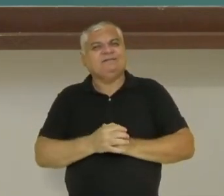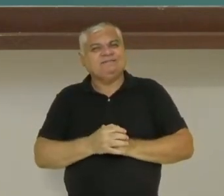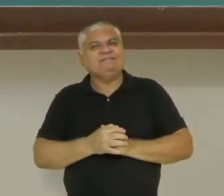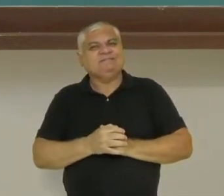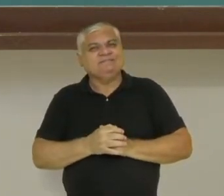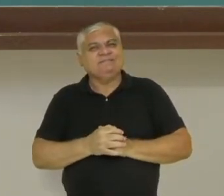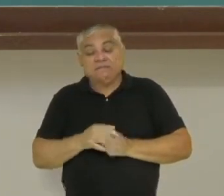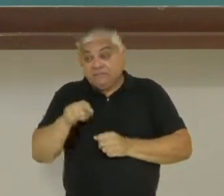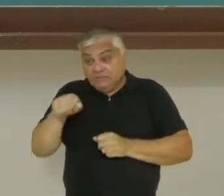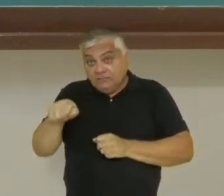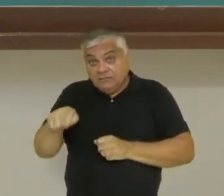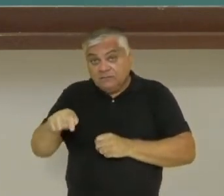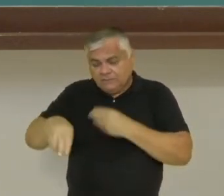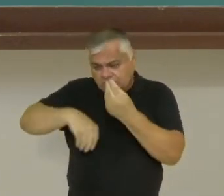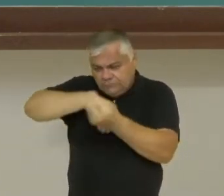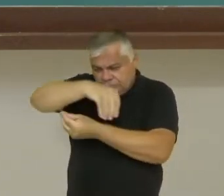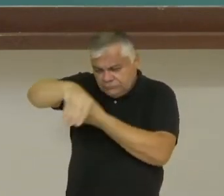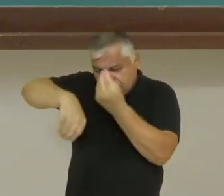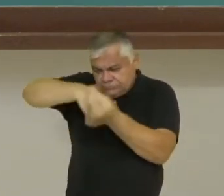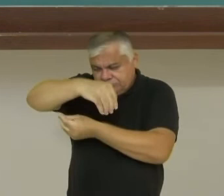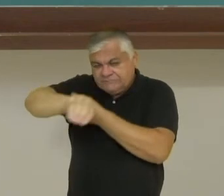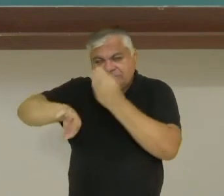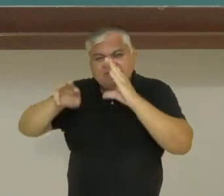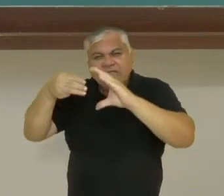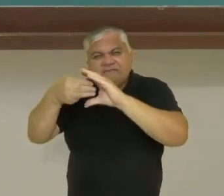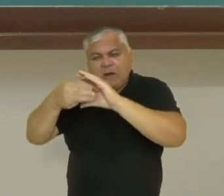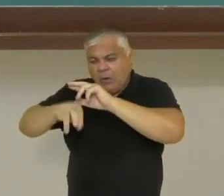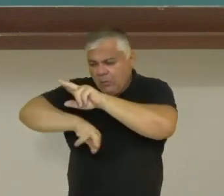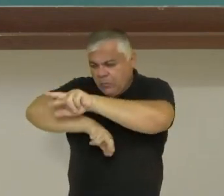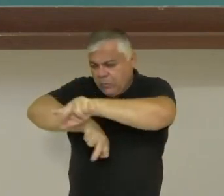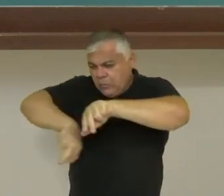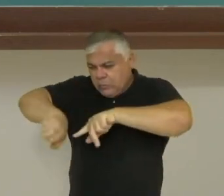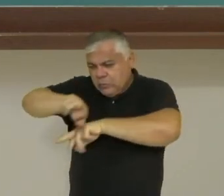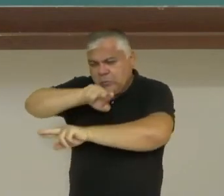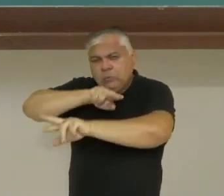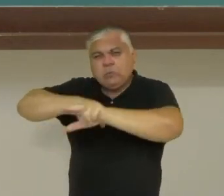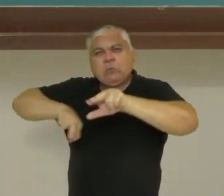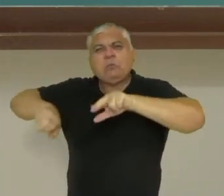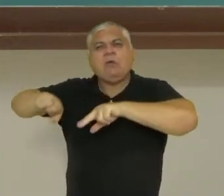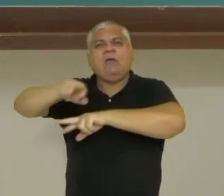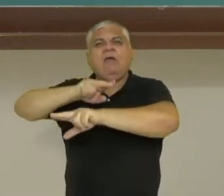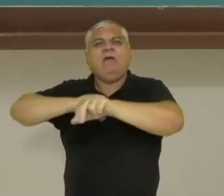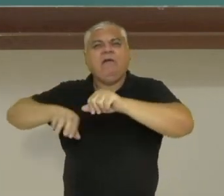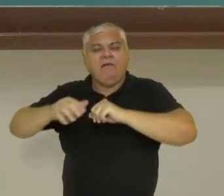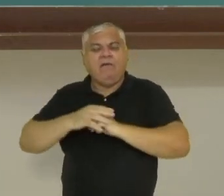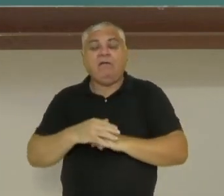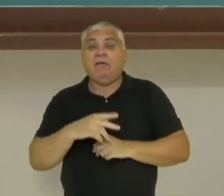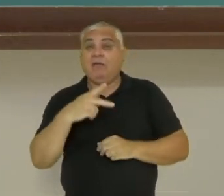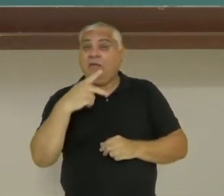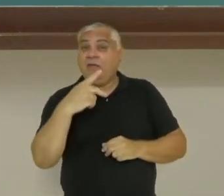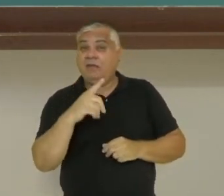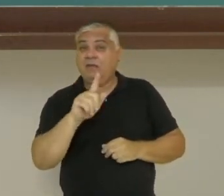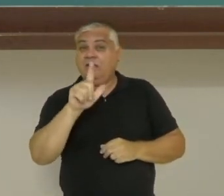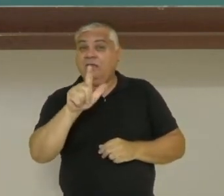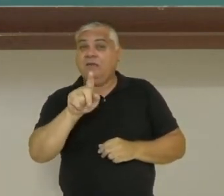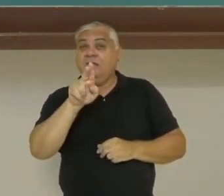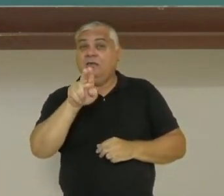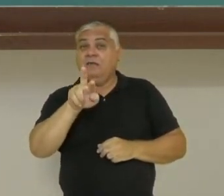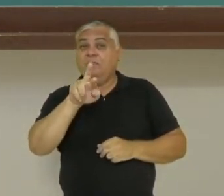eles serem formados por muitas células, eles são chamados de pluricelulares